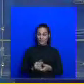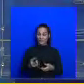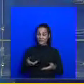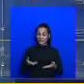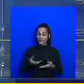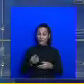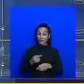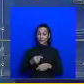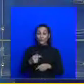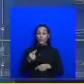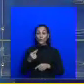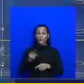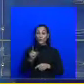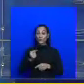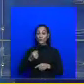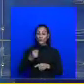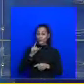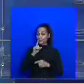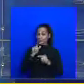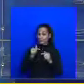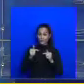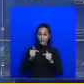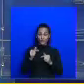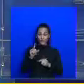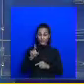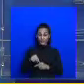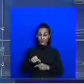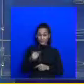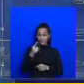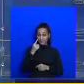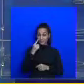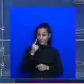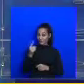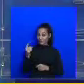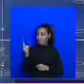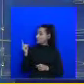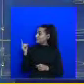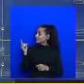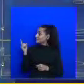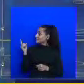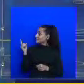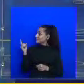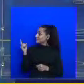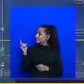E agora o sétimo e último número do dia de sorte.